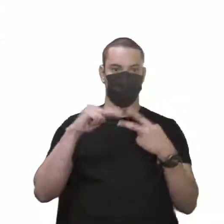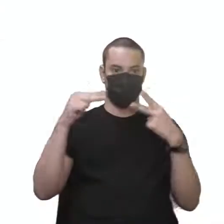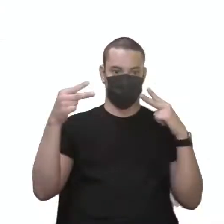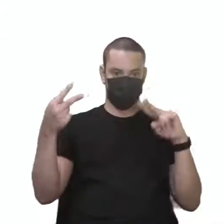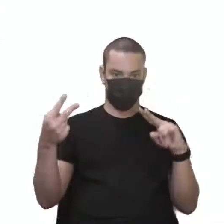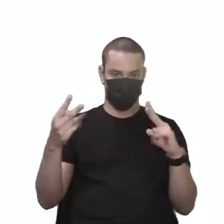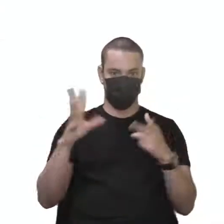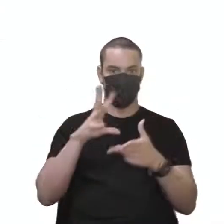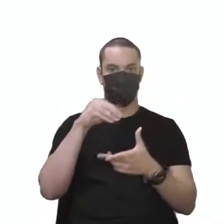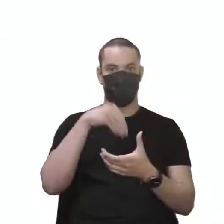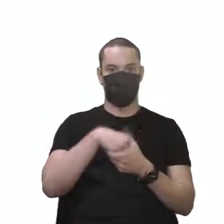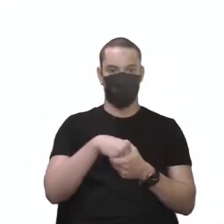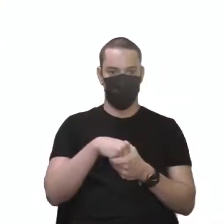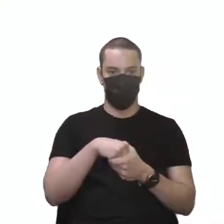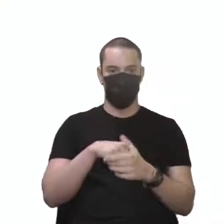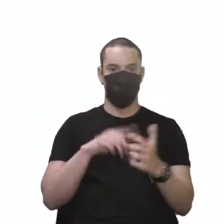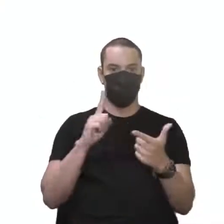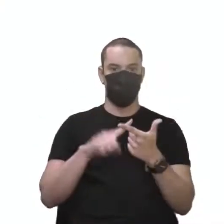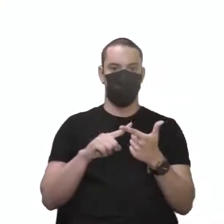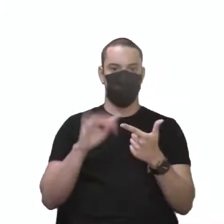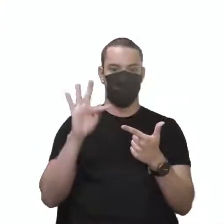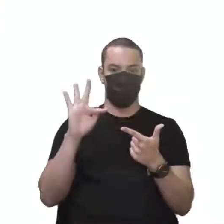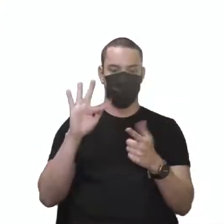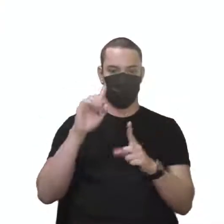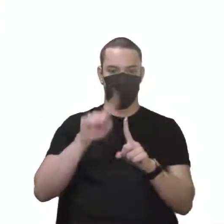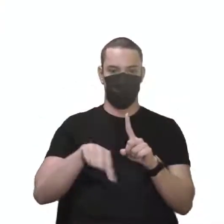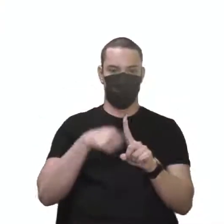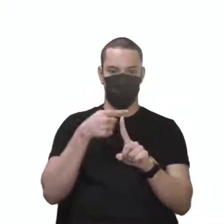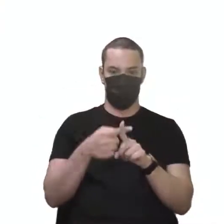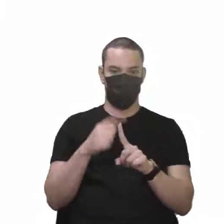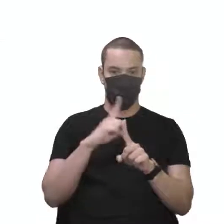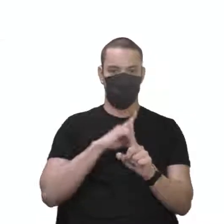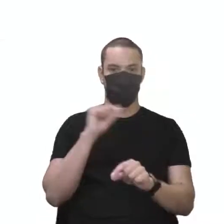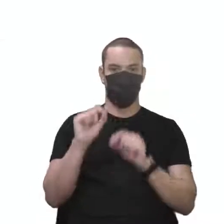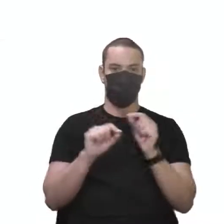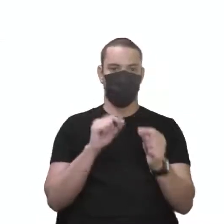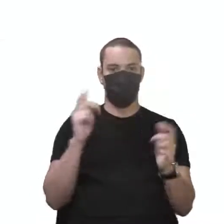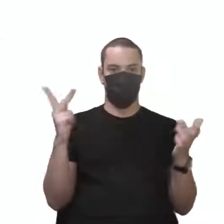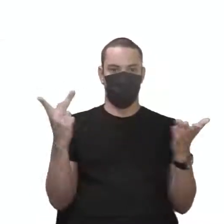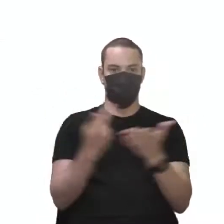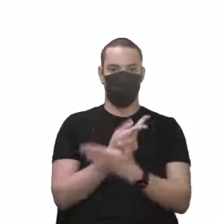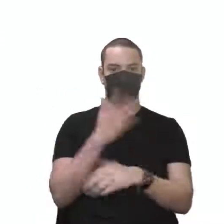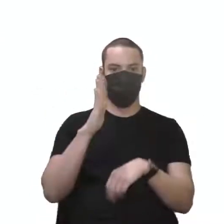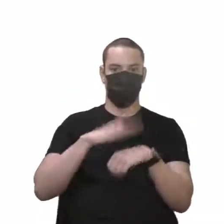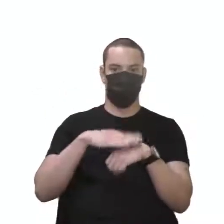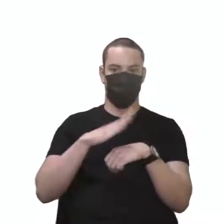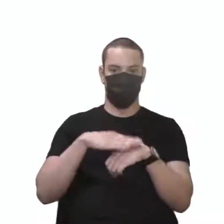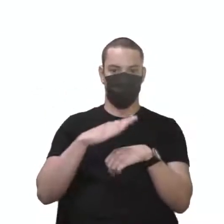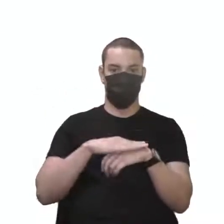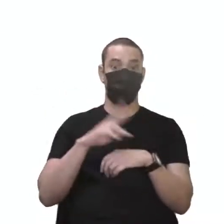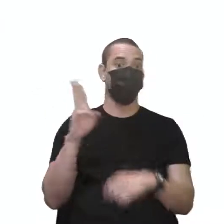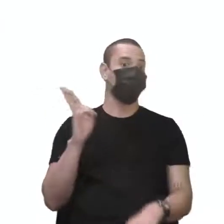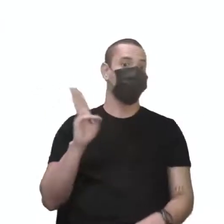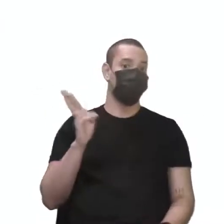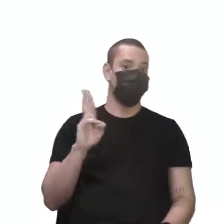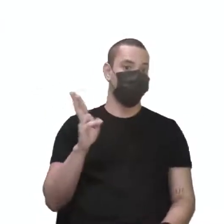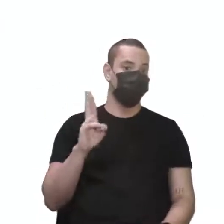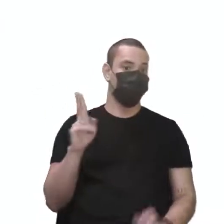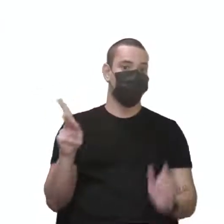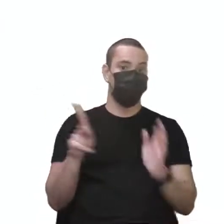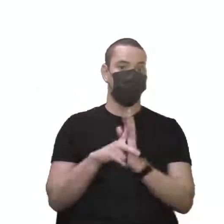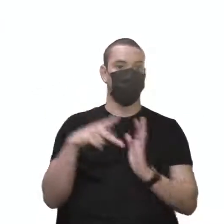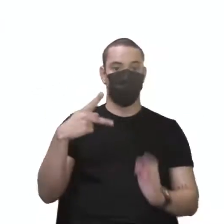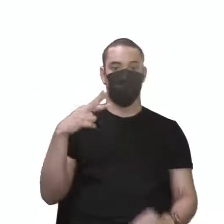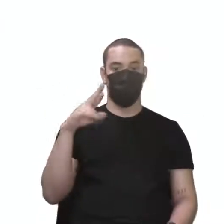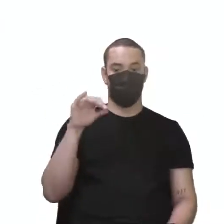cromossomal bacteriano. Na F+, eu tenho um fator autônomo, que é quem, professora? O